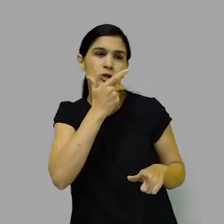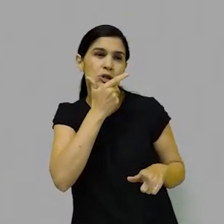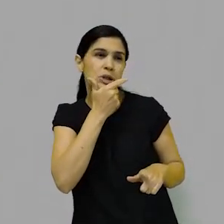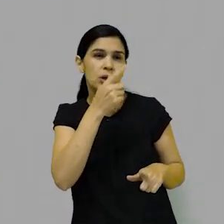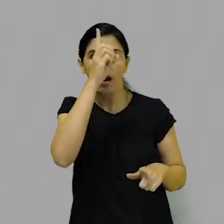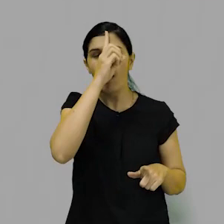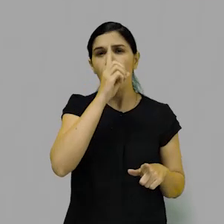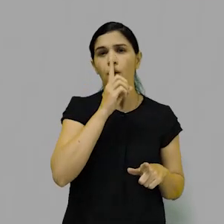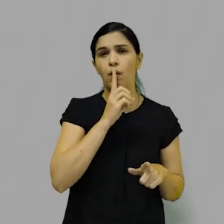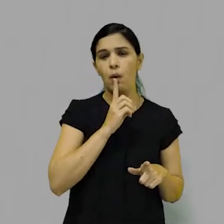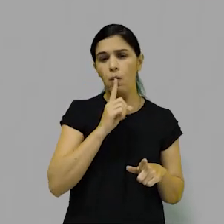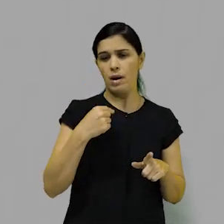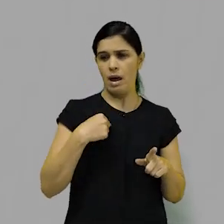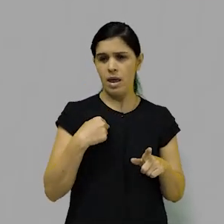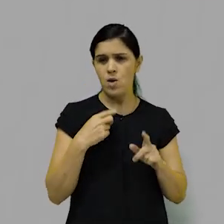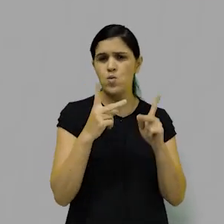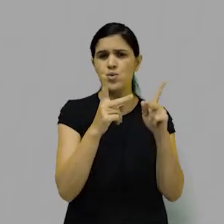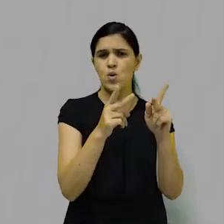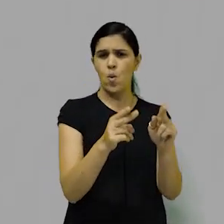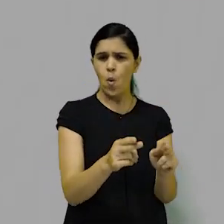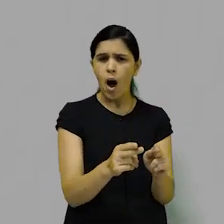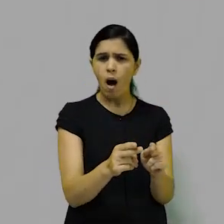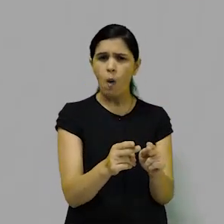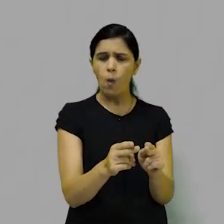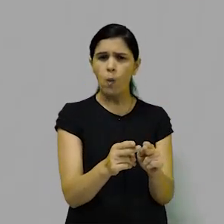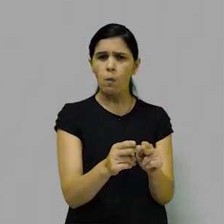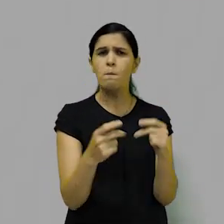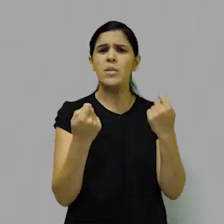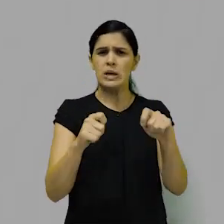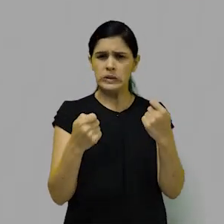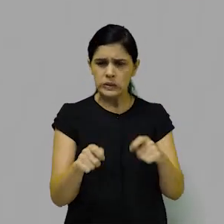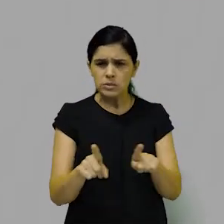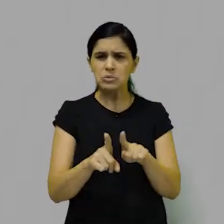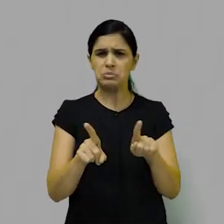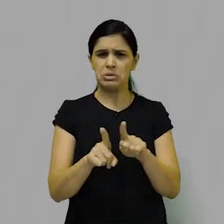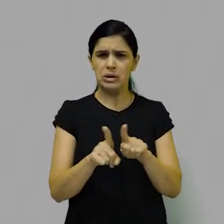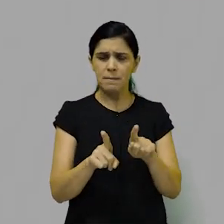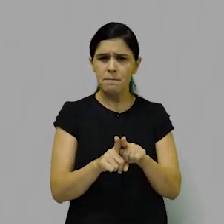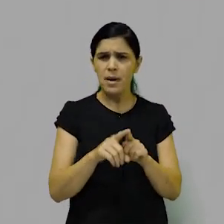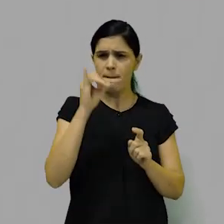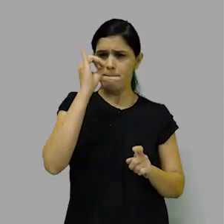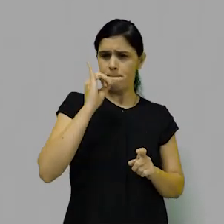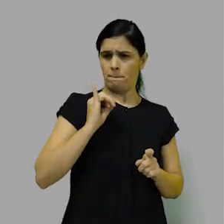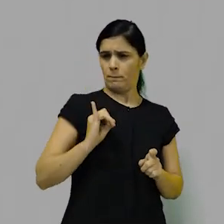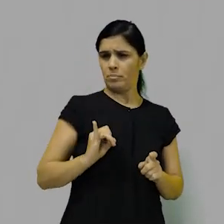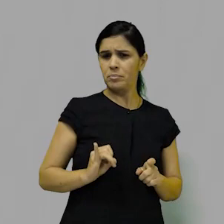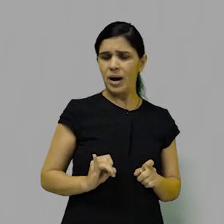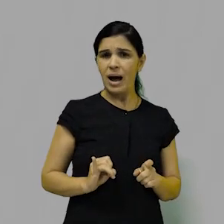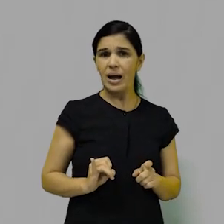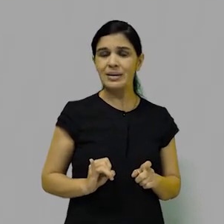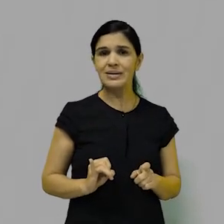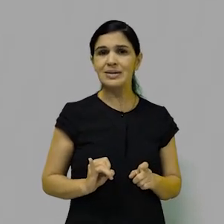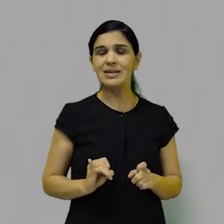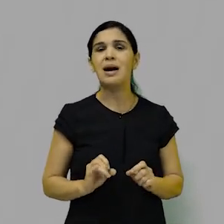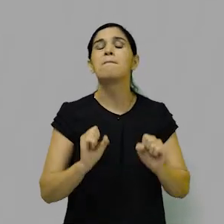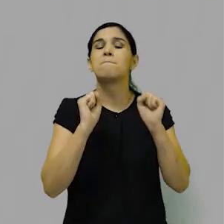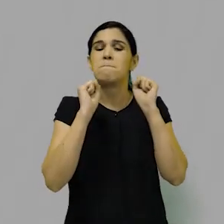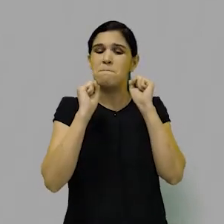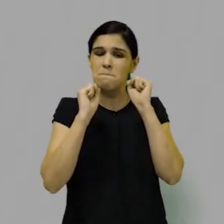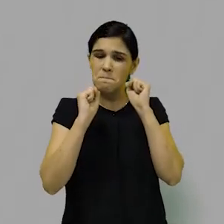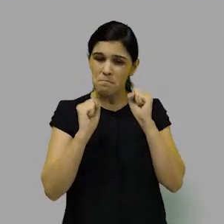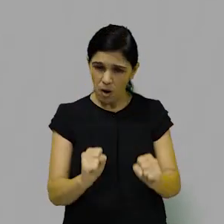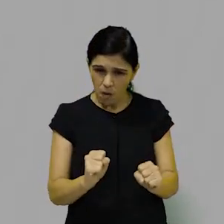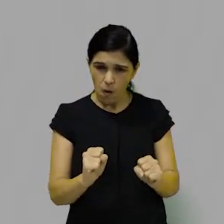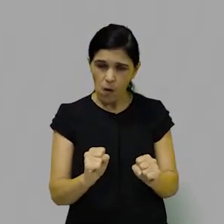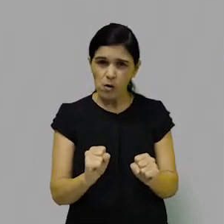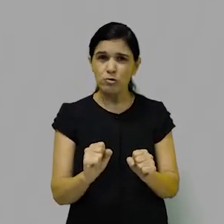vai trazer problema para a saúde desse indivíduo. Essas questões estéticas, elas